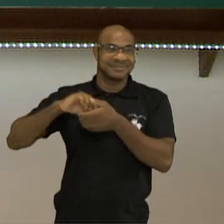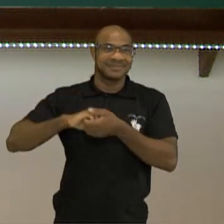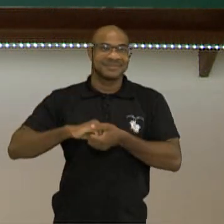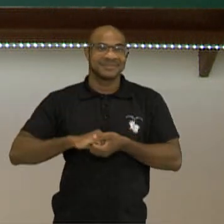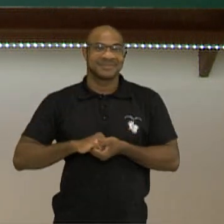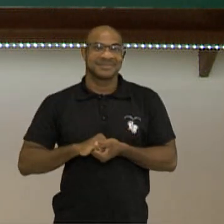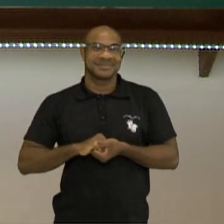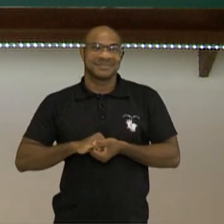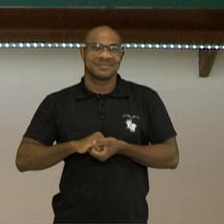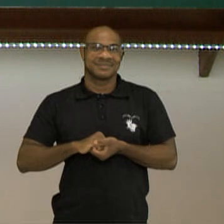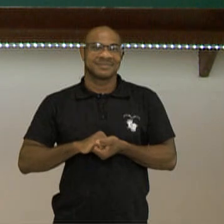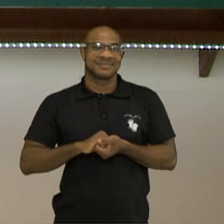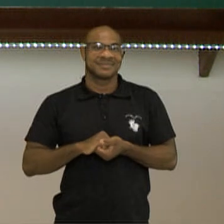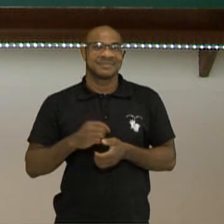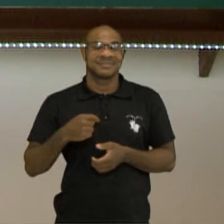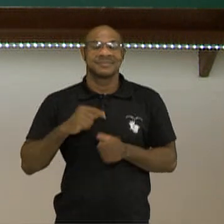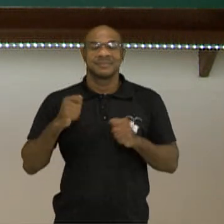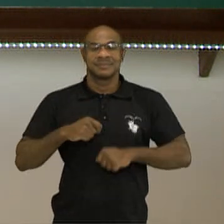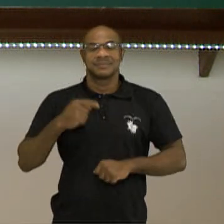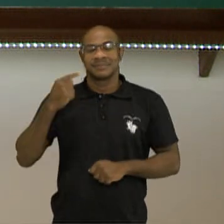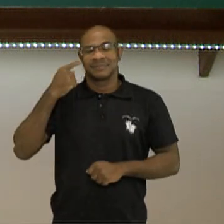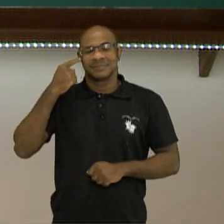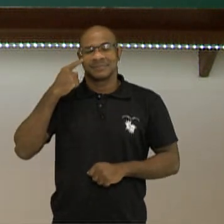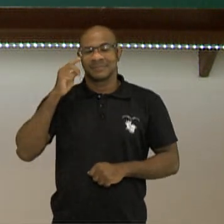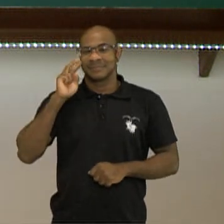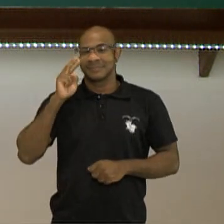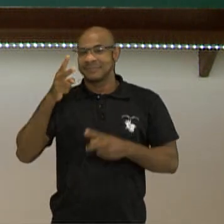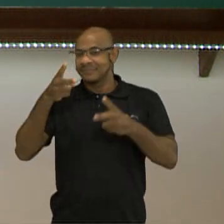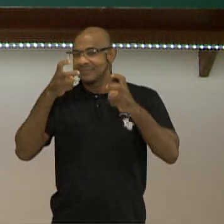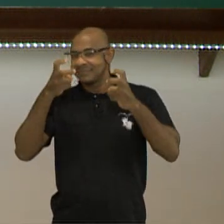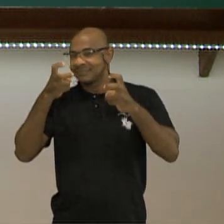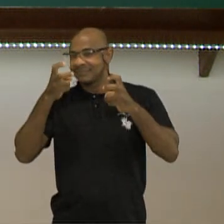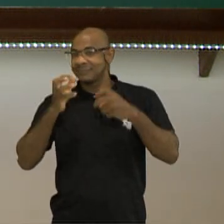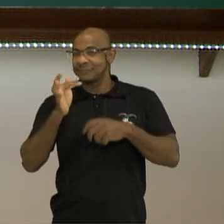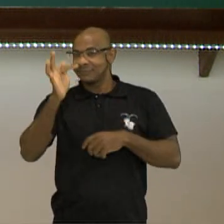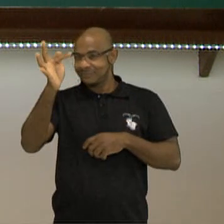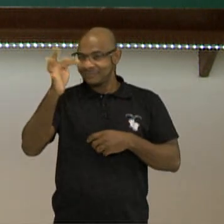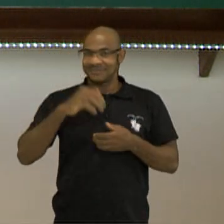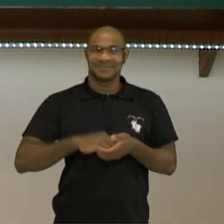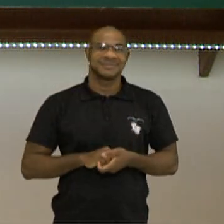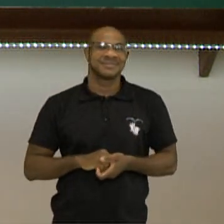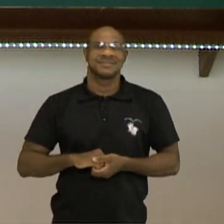the future, eu posso ver o futuro. Então estava bem fácil responder, né?